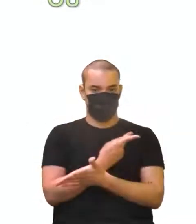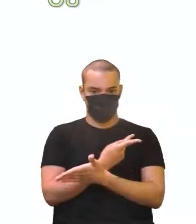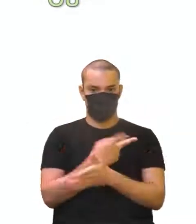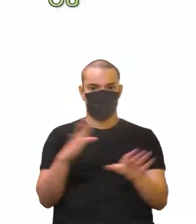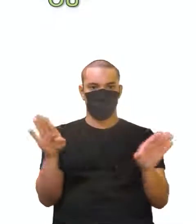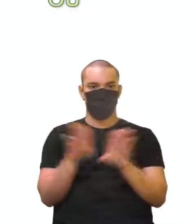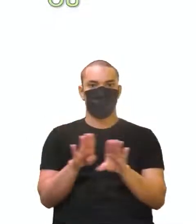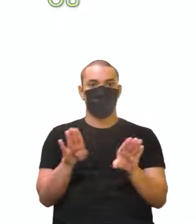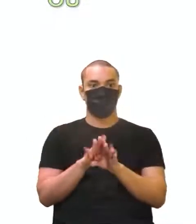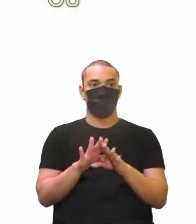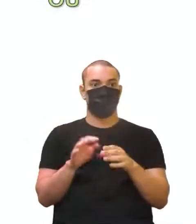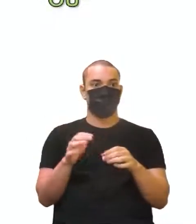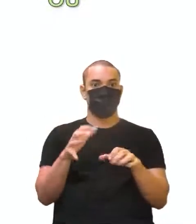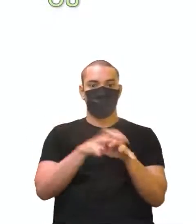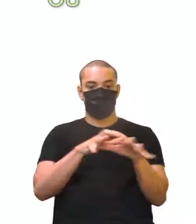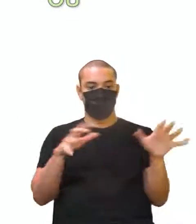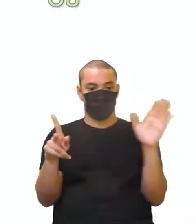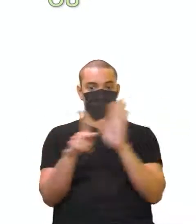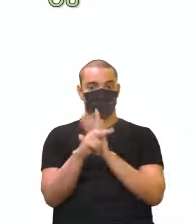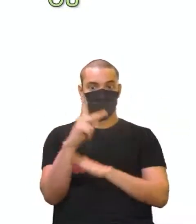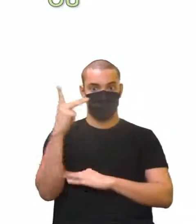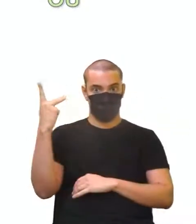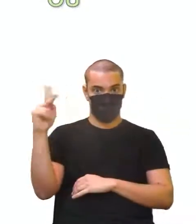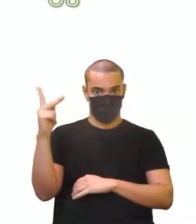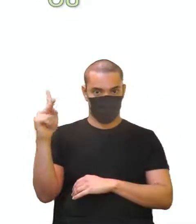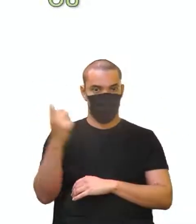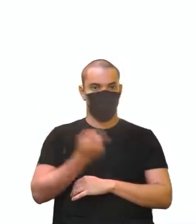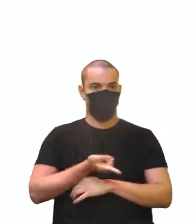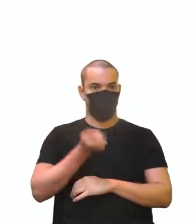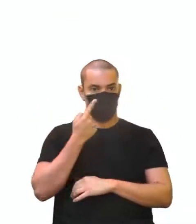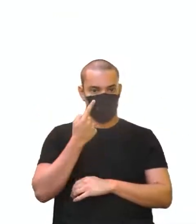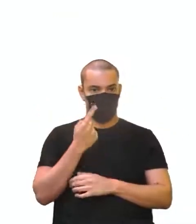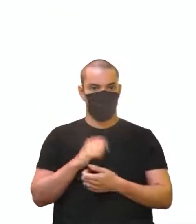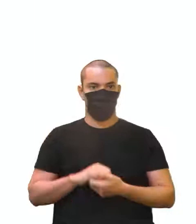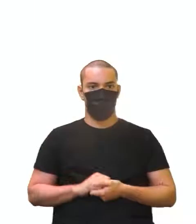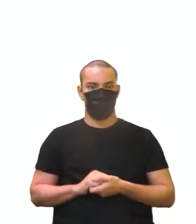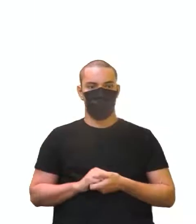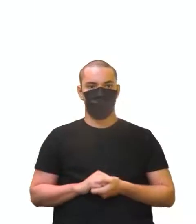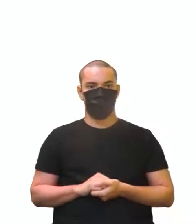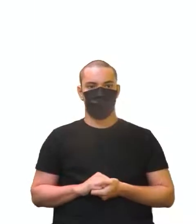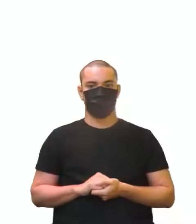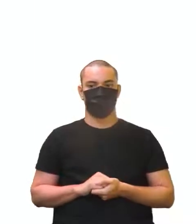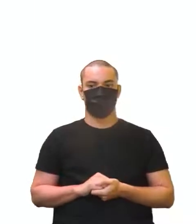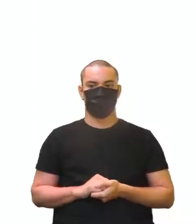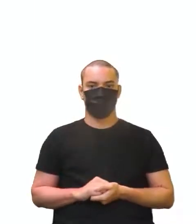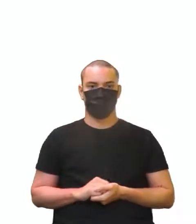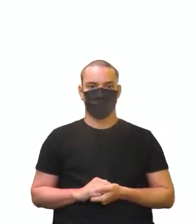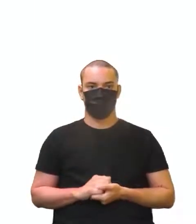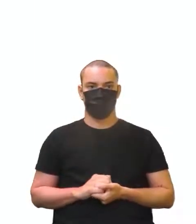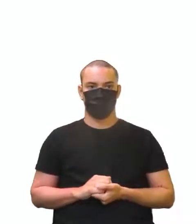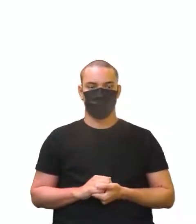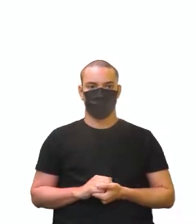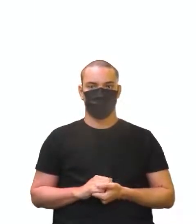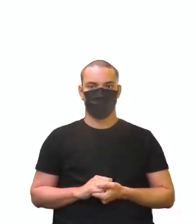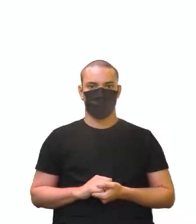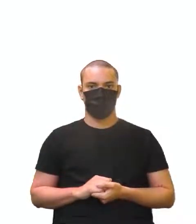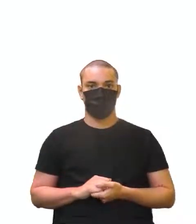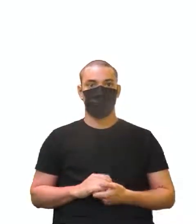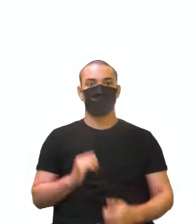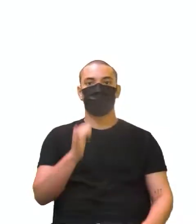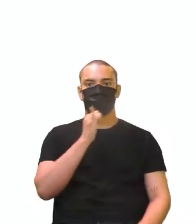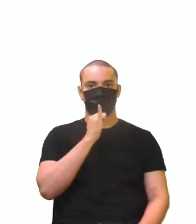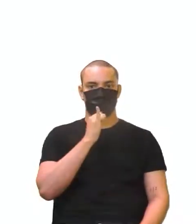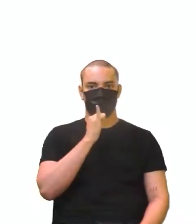acontecerem excludentemente, tá? Então, vamos lá. Aí, vamos dizer que você